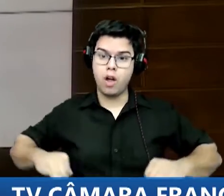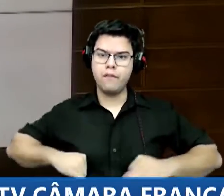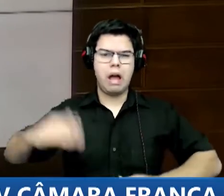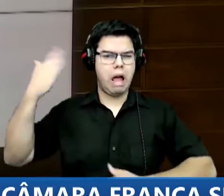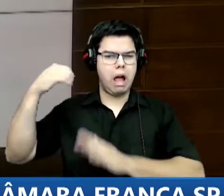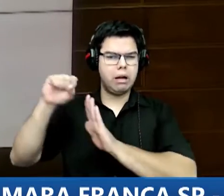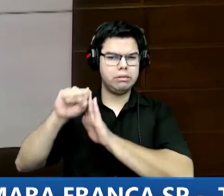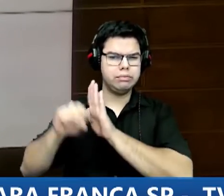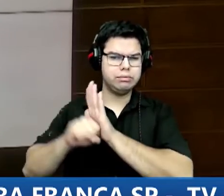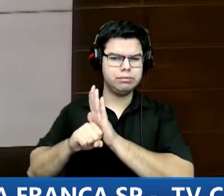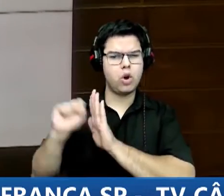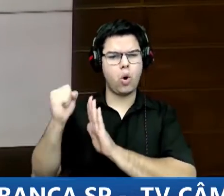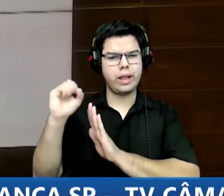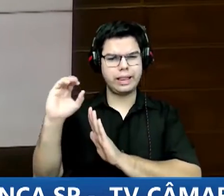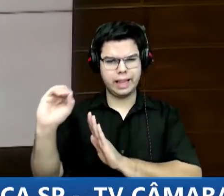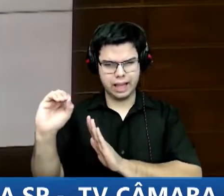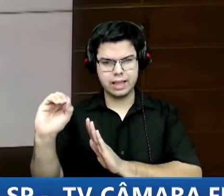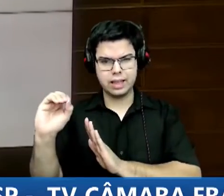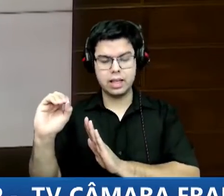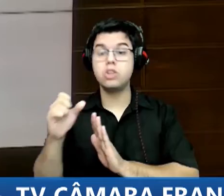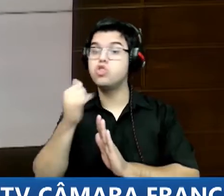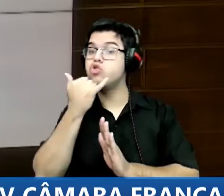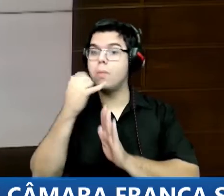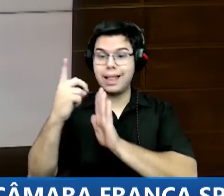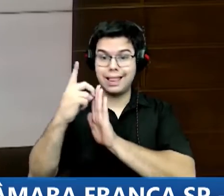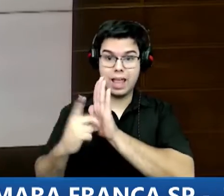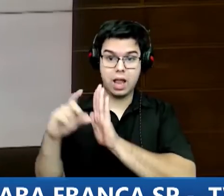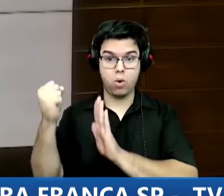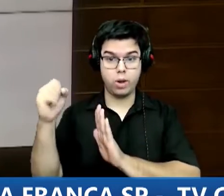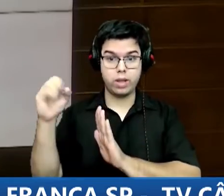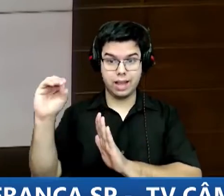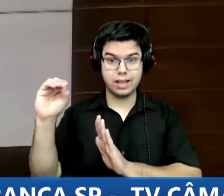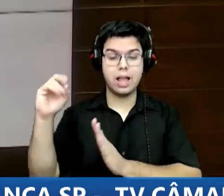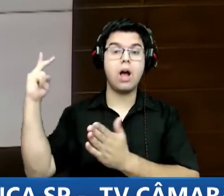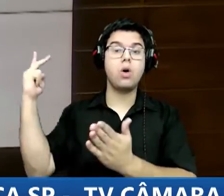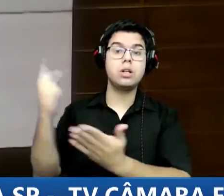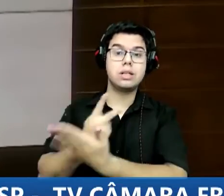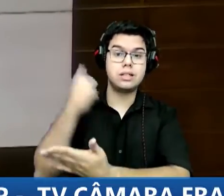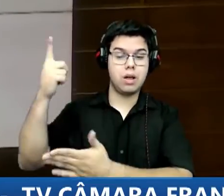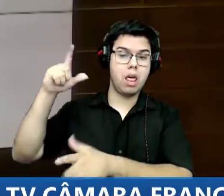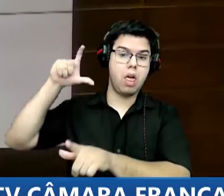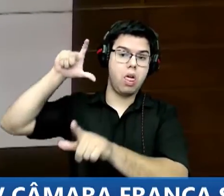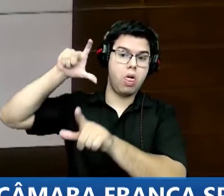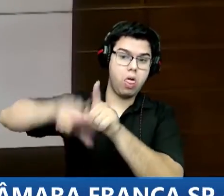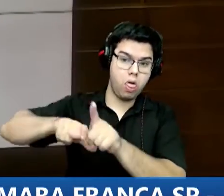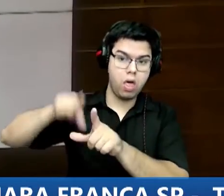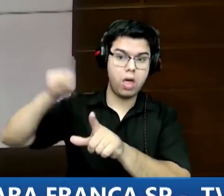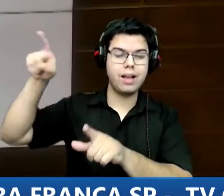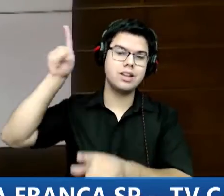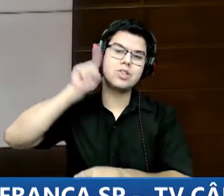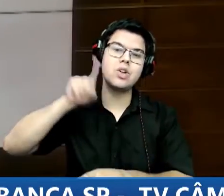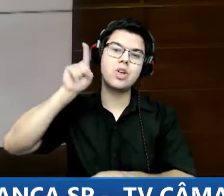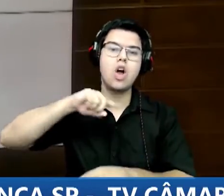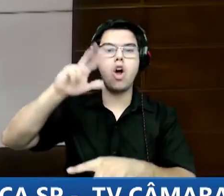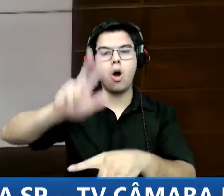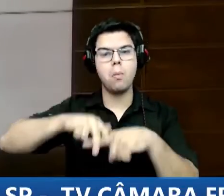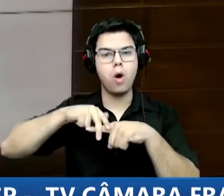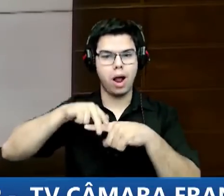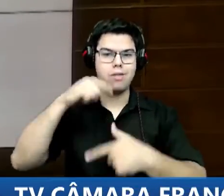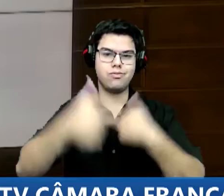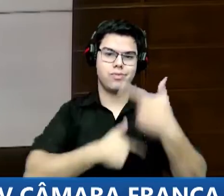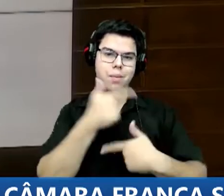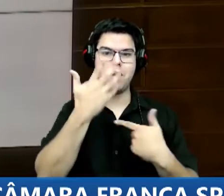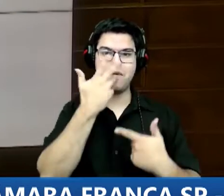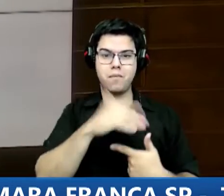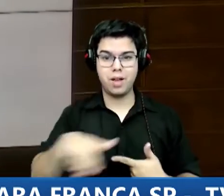sofremos embargos econômicos vindos dos Estados Unidos, em razão do uso da mão de obra infantil, que foi, inclusive, o mote para a criação do